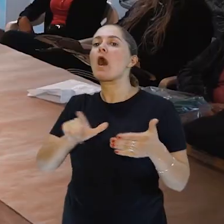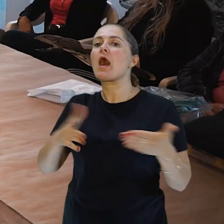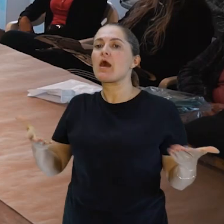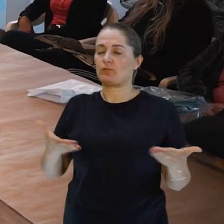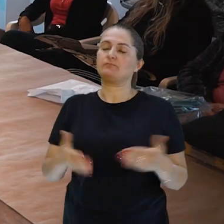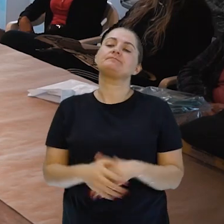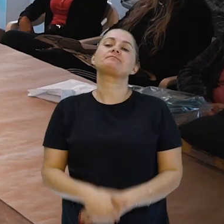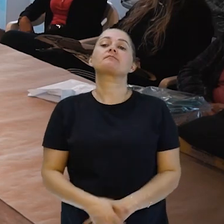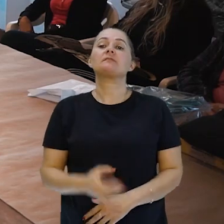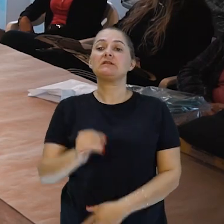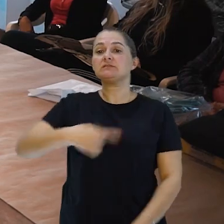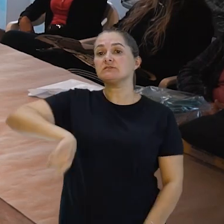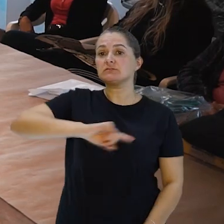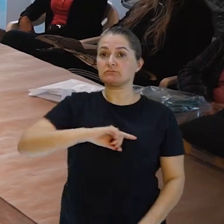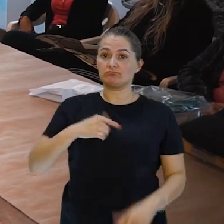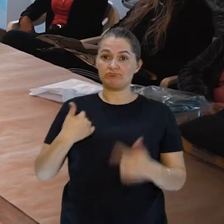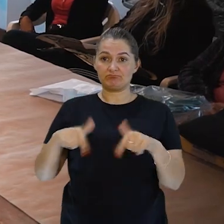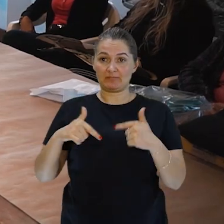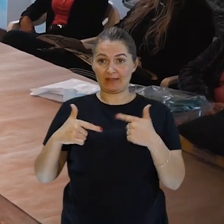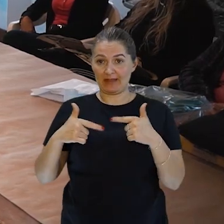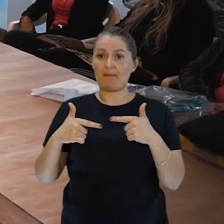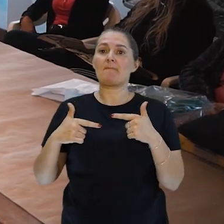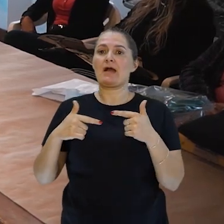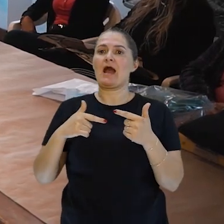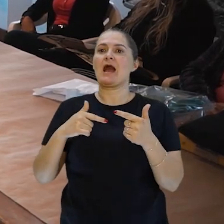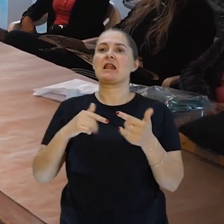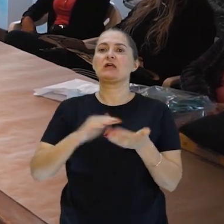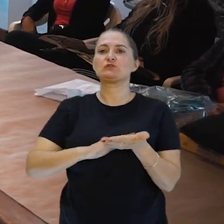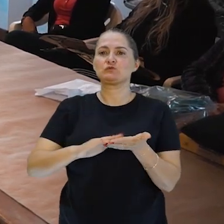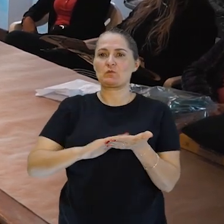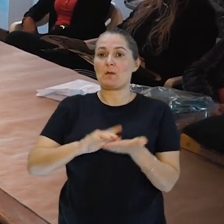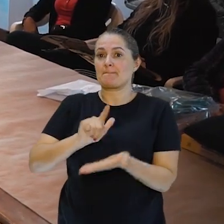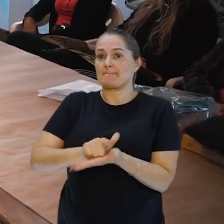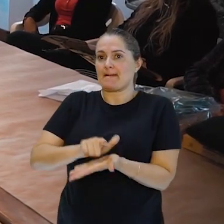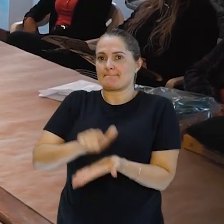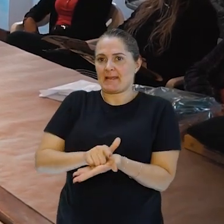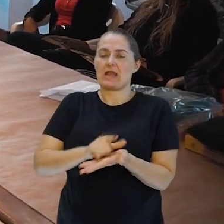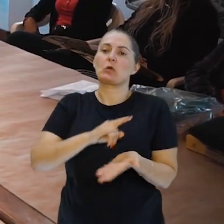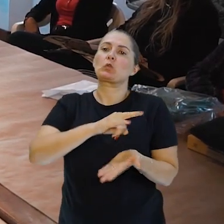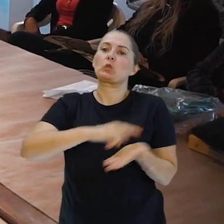ir. E quando a gente trabalha com o suporte de papel,